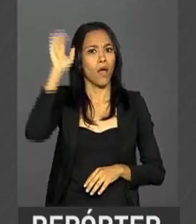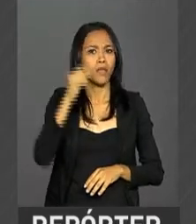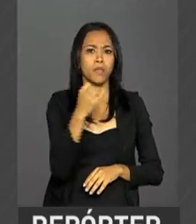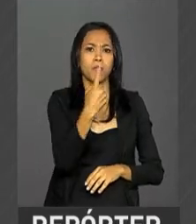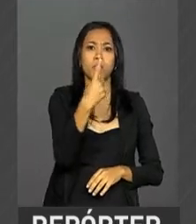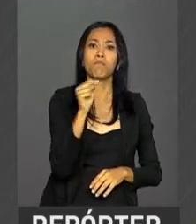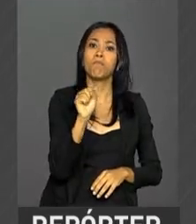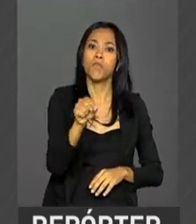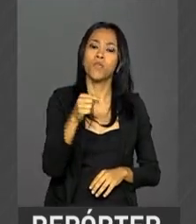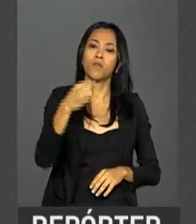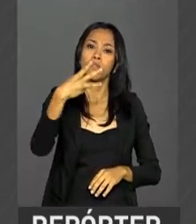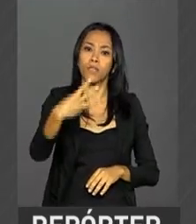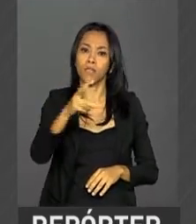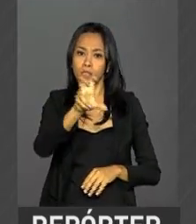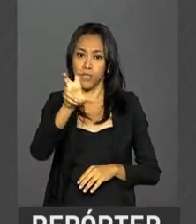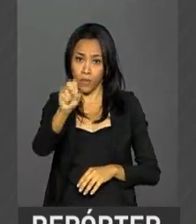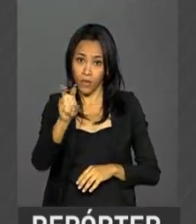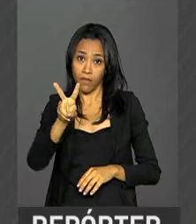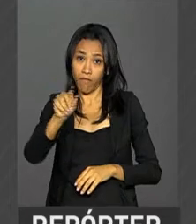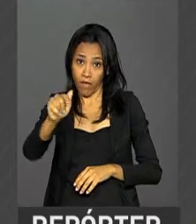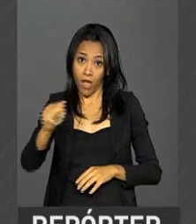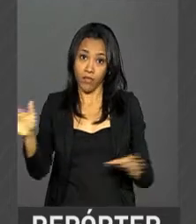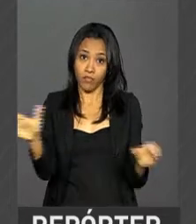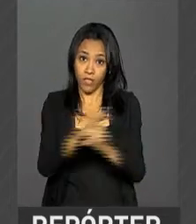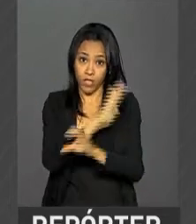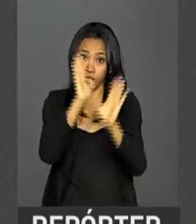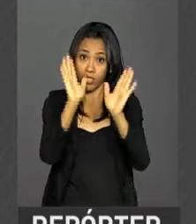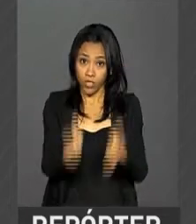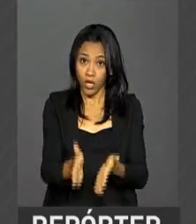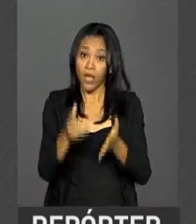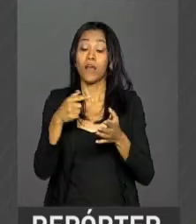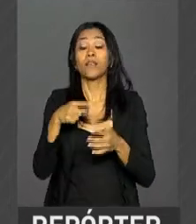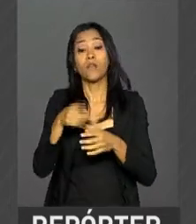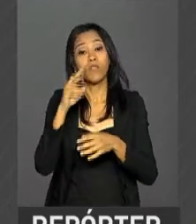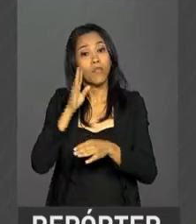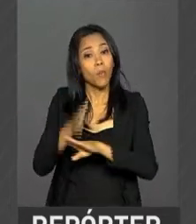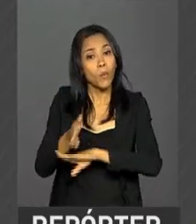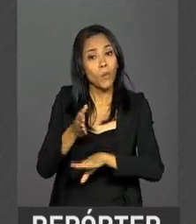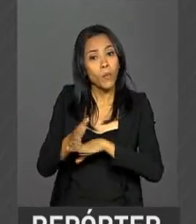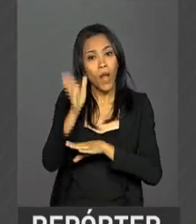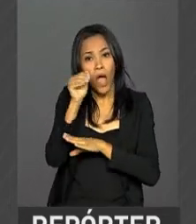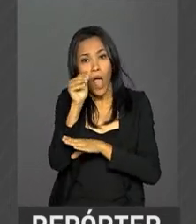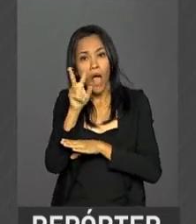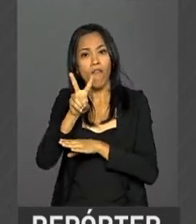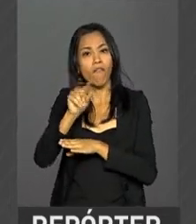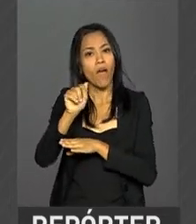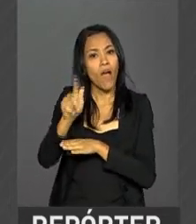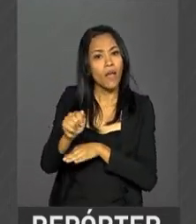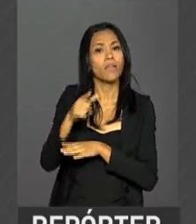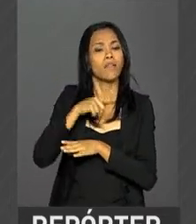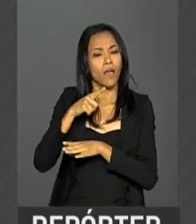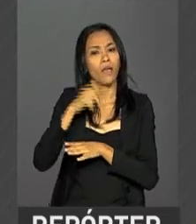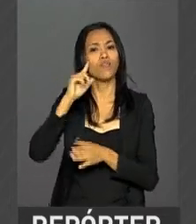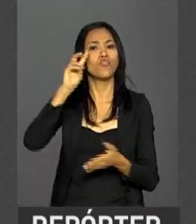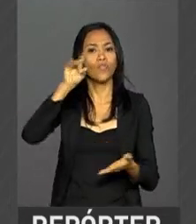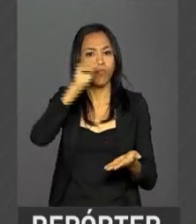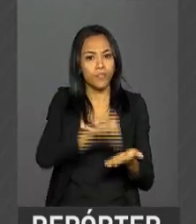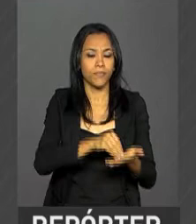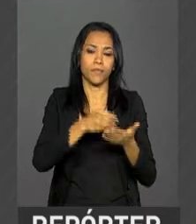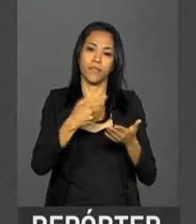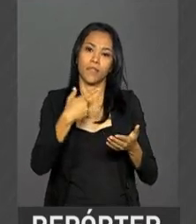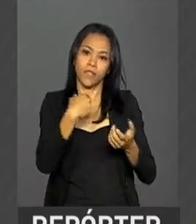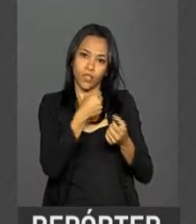mil 350 vagas preenchidas além de consultar as vagas é possível também agendar a entrevista de emprego pelo sine